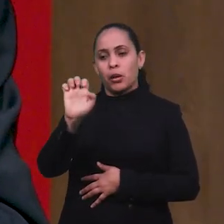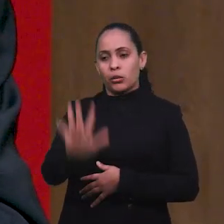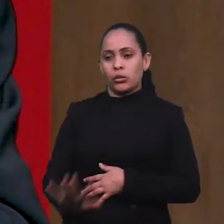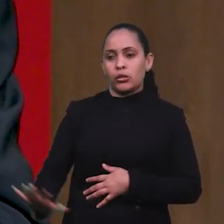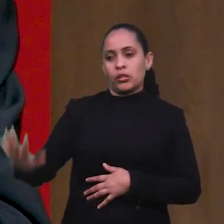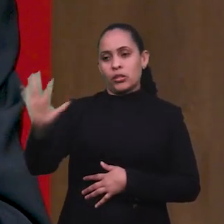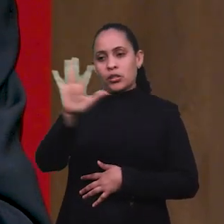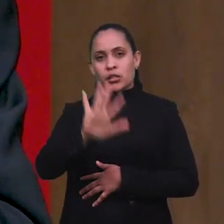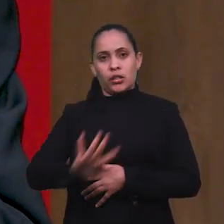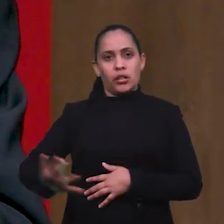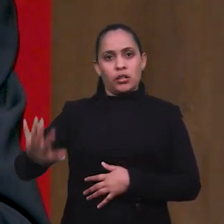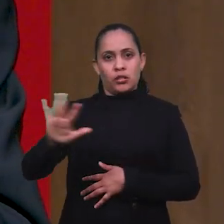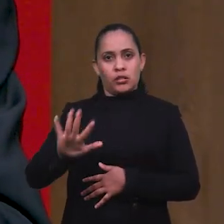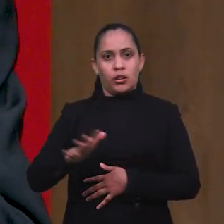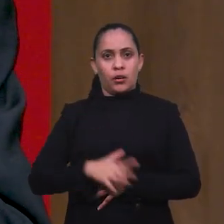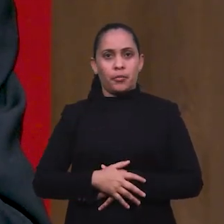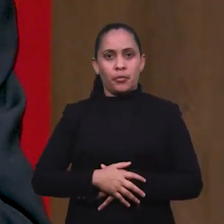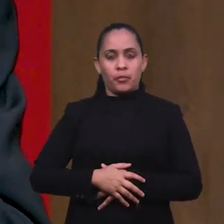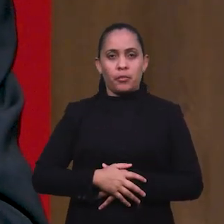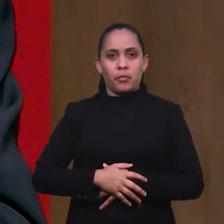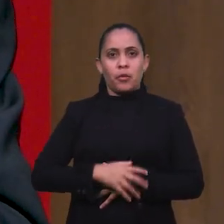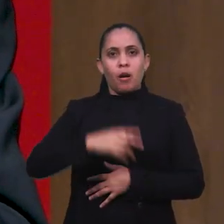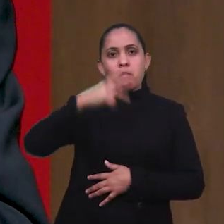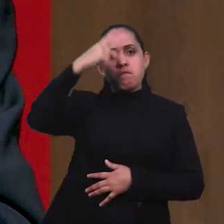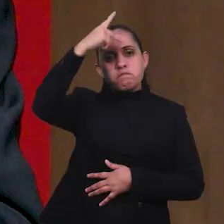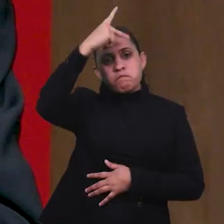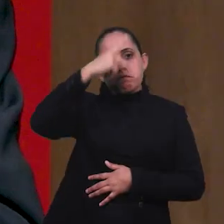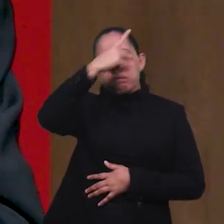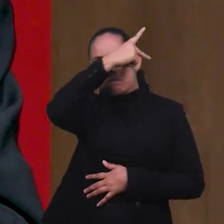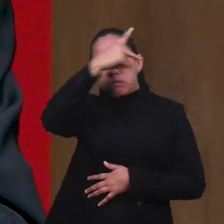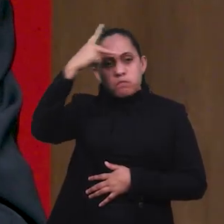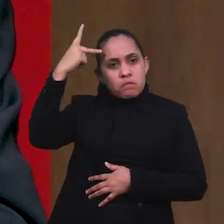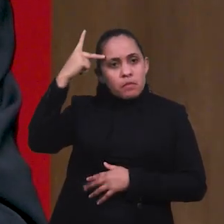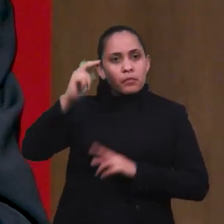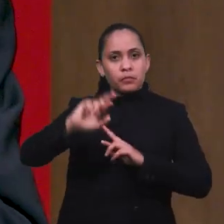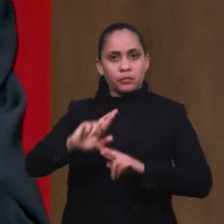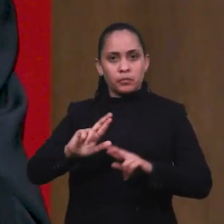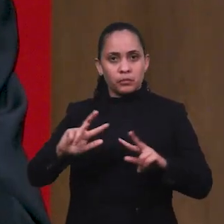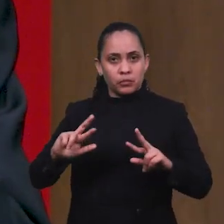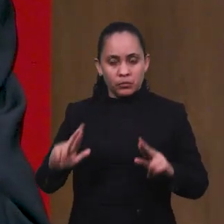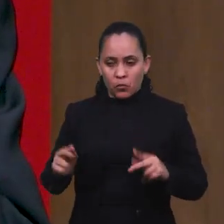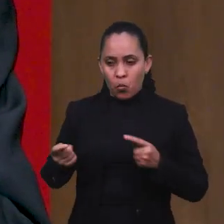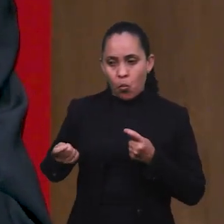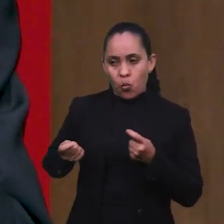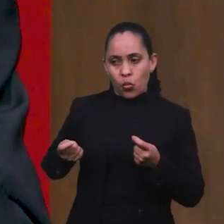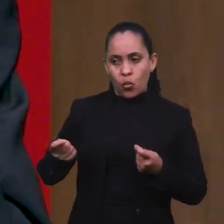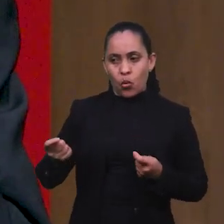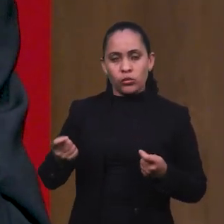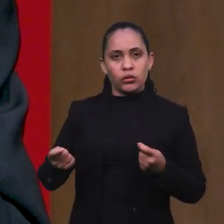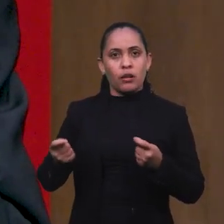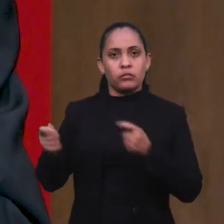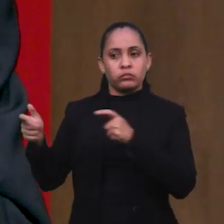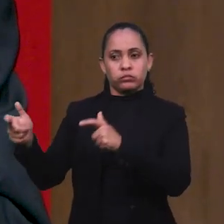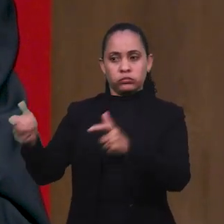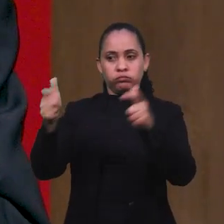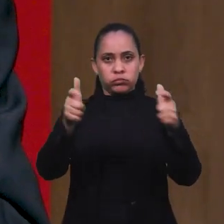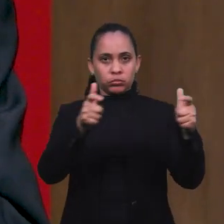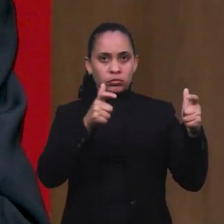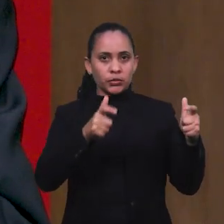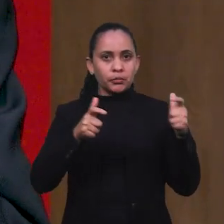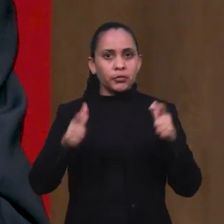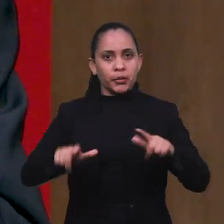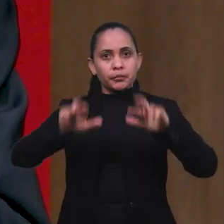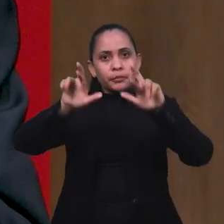Europa, passando o Papa a exercer grande poder sobre reis e imperadores. A Igreja controlava territórios, que eram